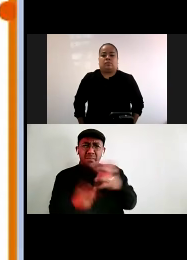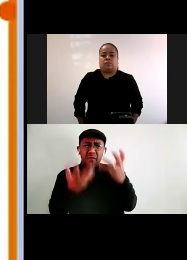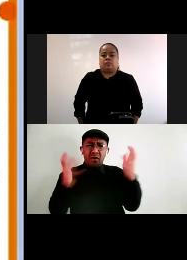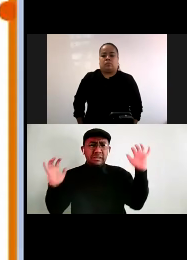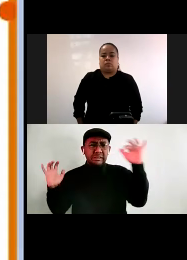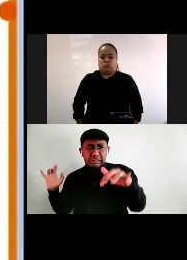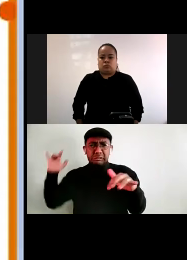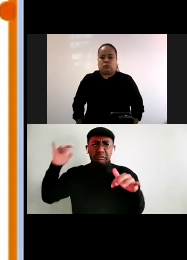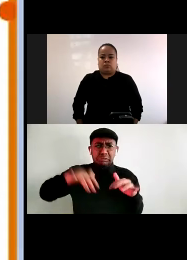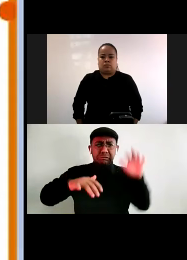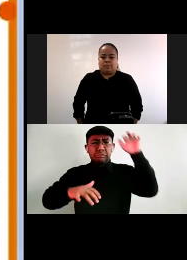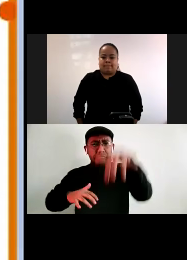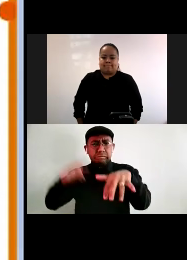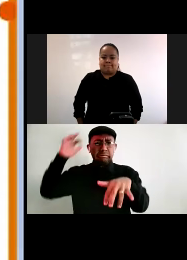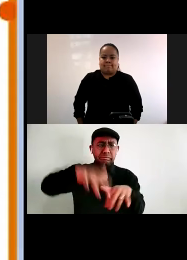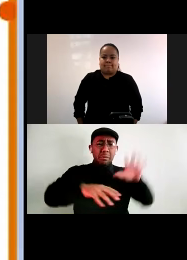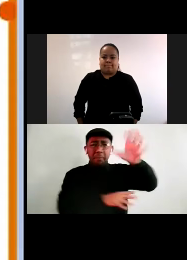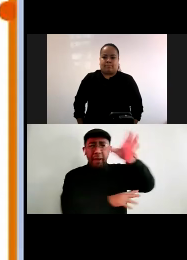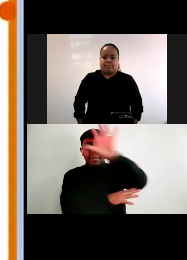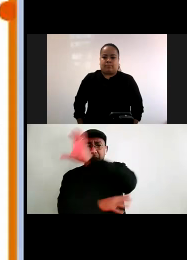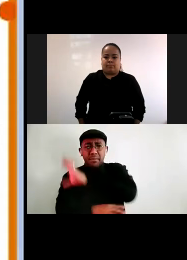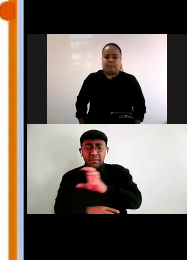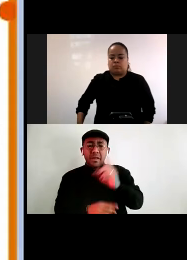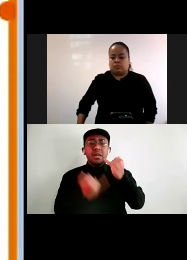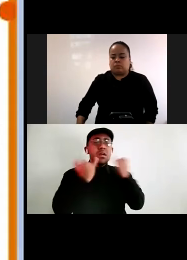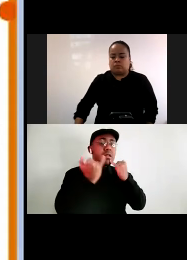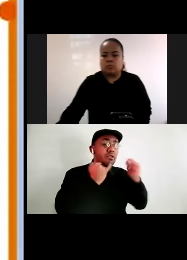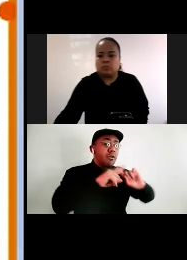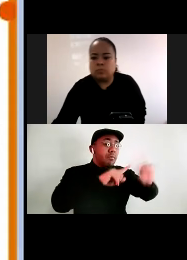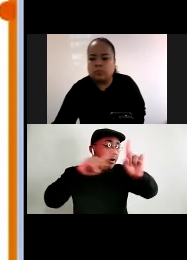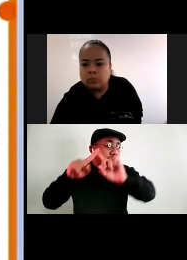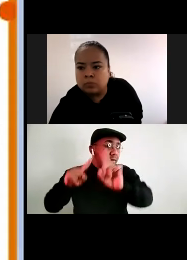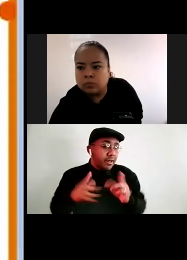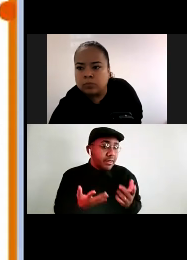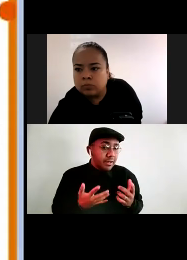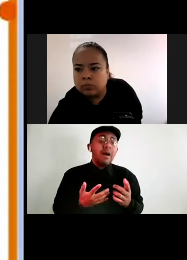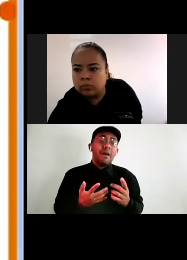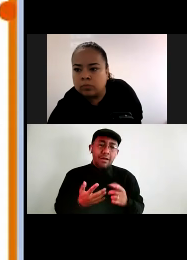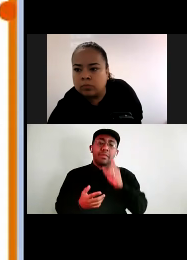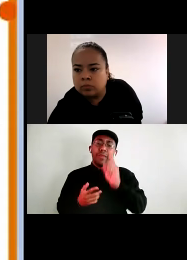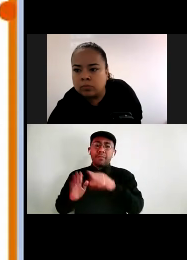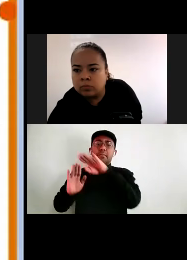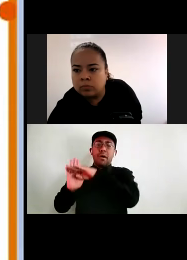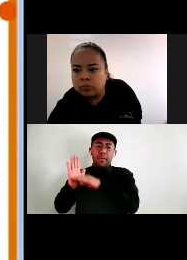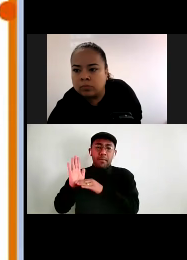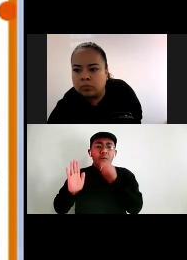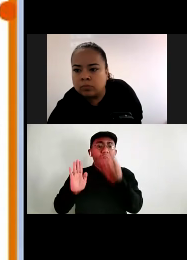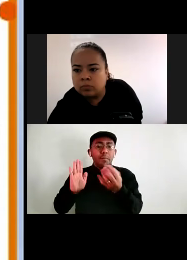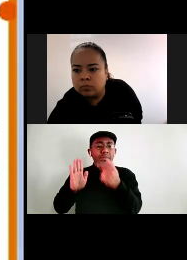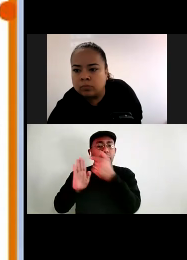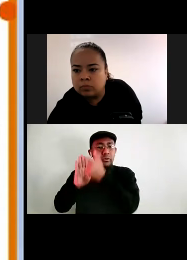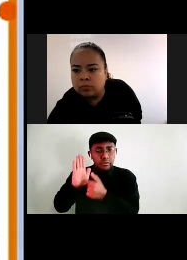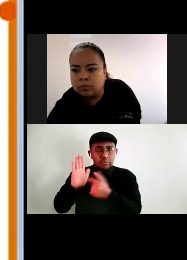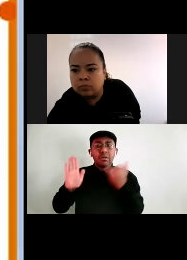Se pode realizar em linhas, utilizar medidas durante o evento, por exemplo, em linha. Muitas vezes, quando